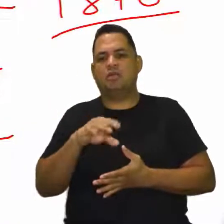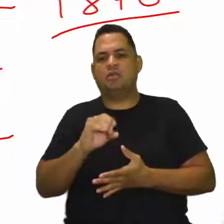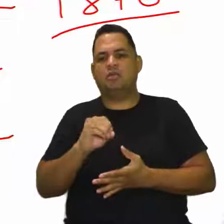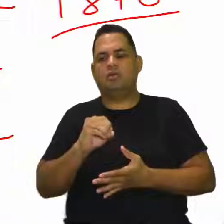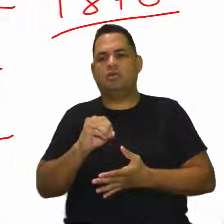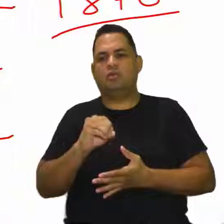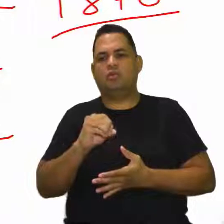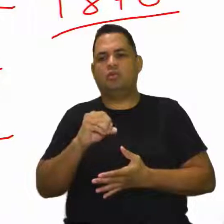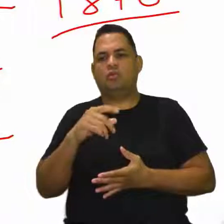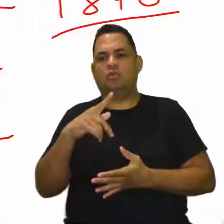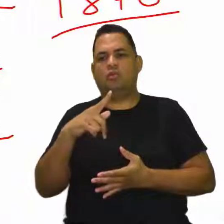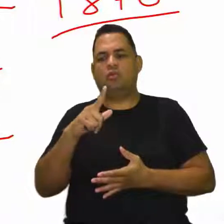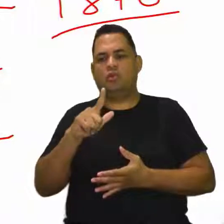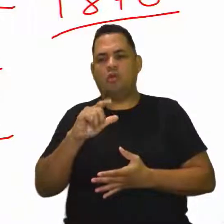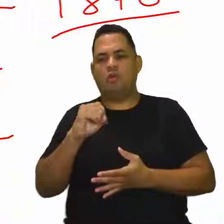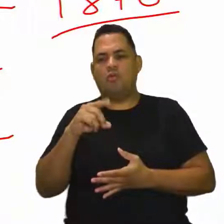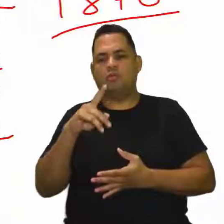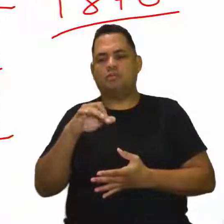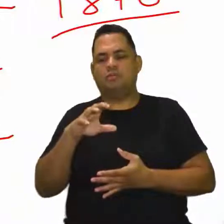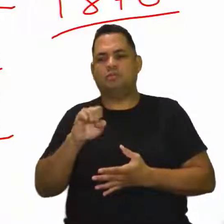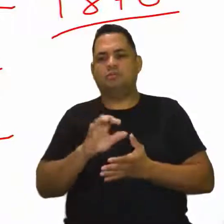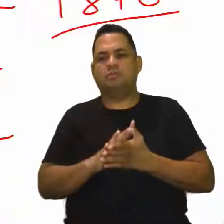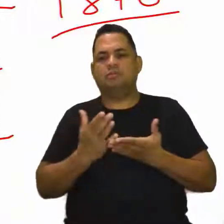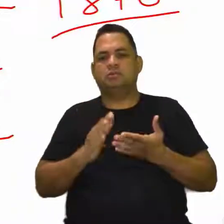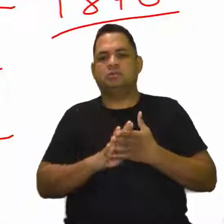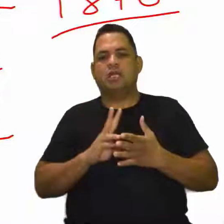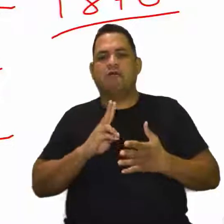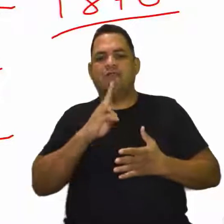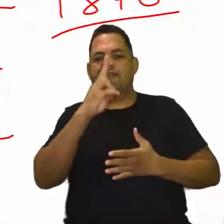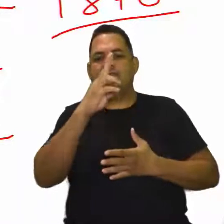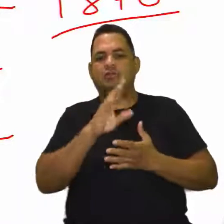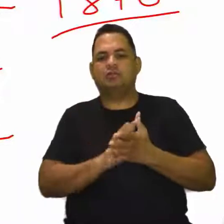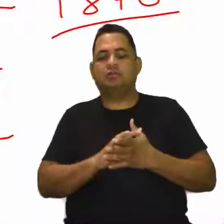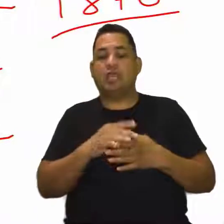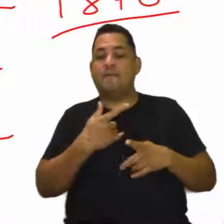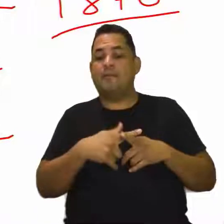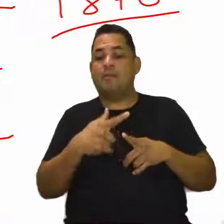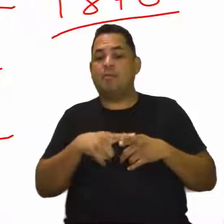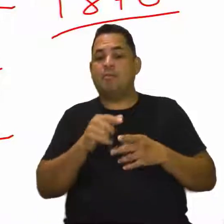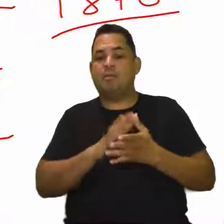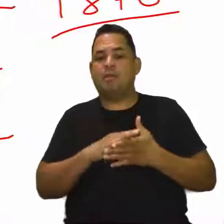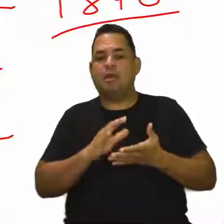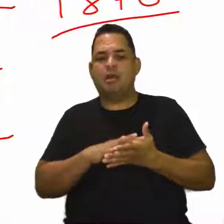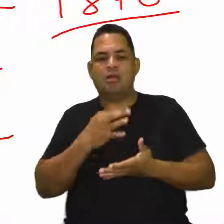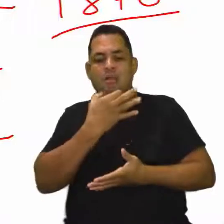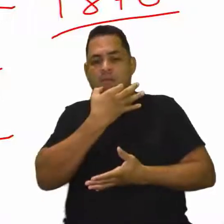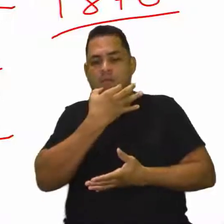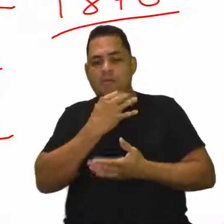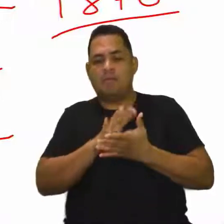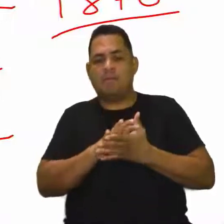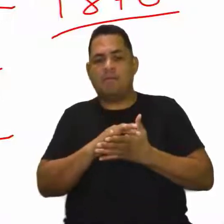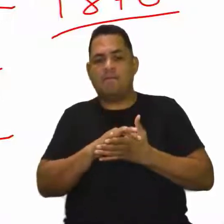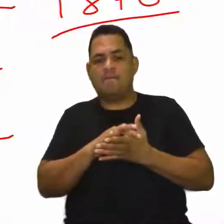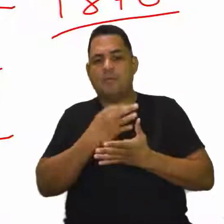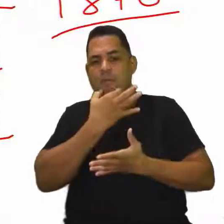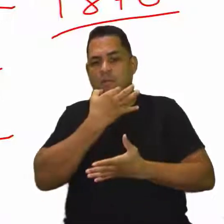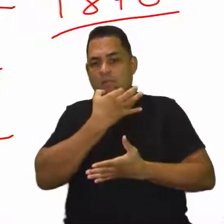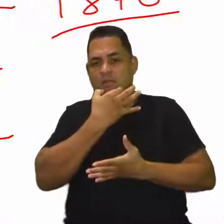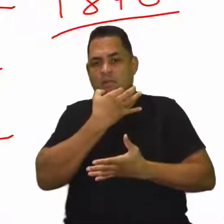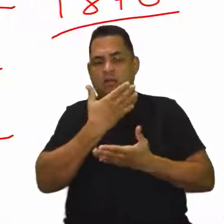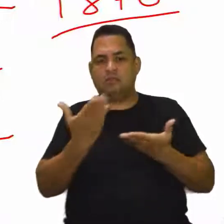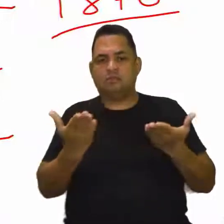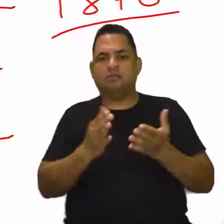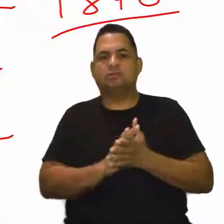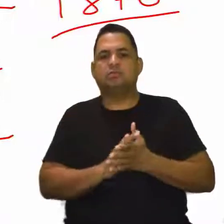o Paraguai estava se tornando uma potência, e isso era prejudicial para os ingleses. É por isso que a Inglaterra, ela contribui, ela colabora